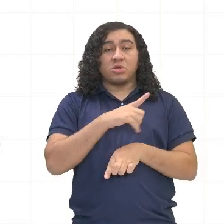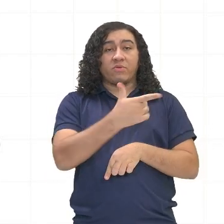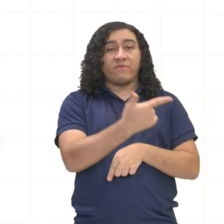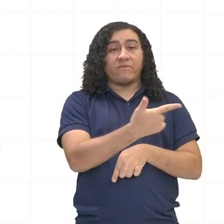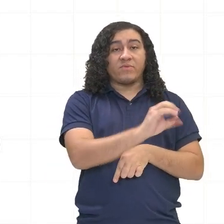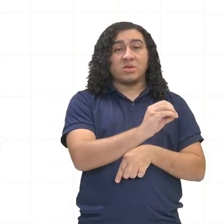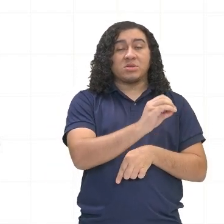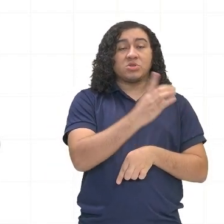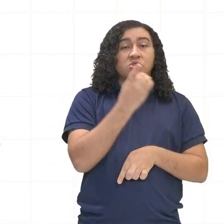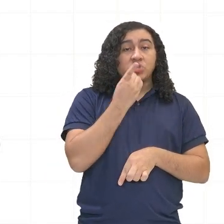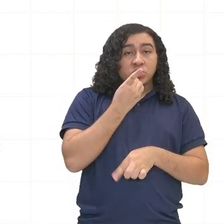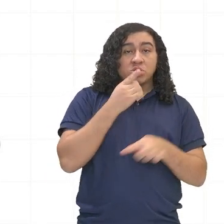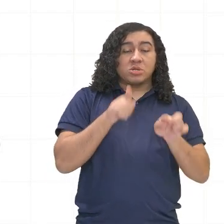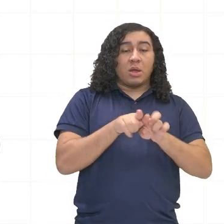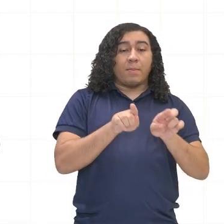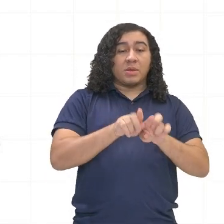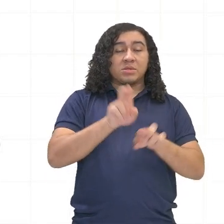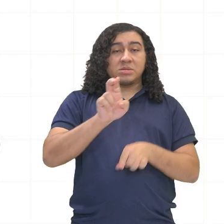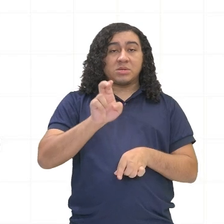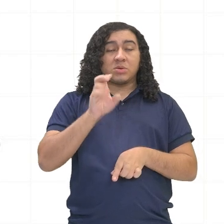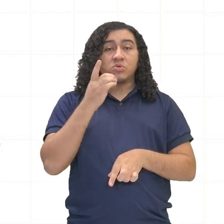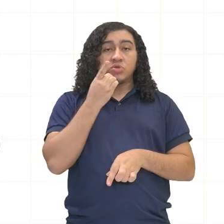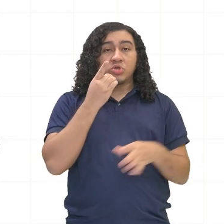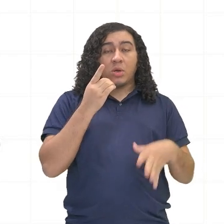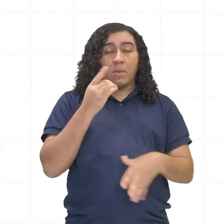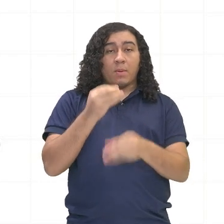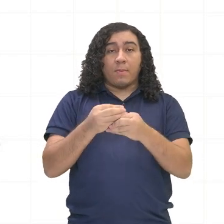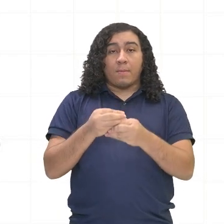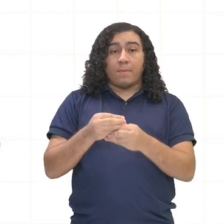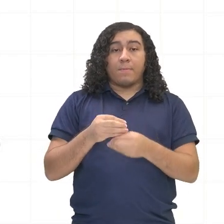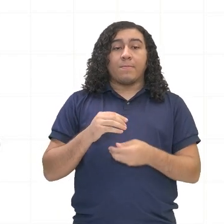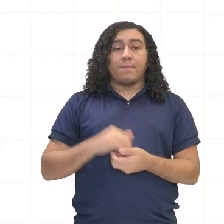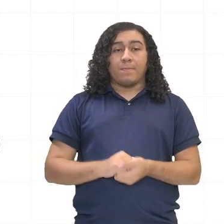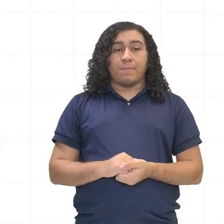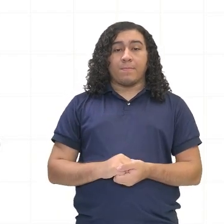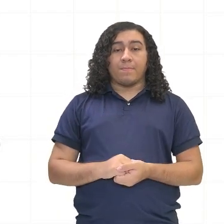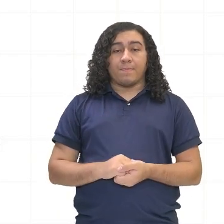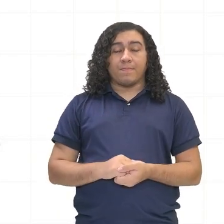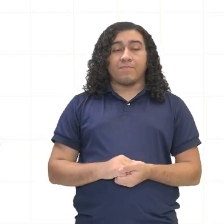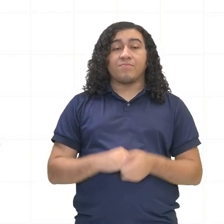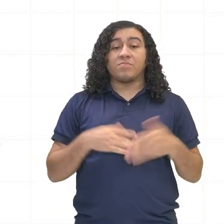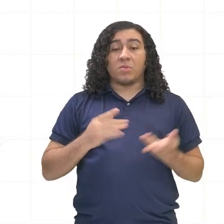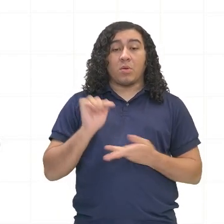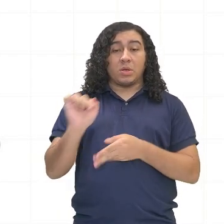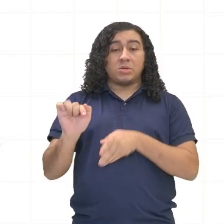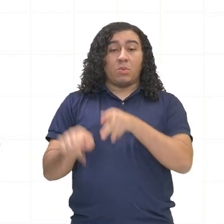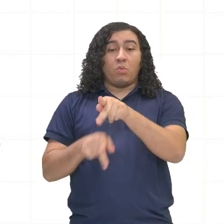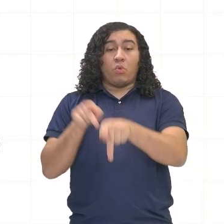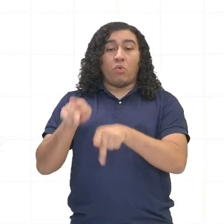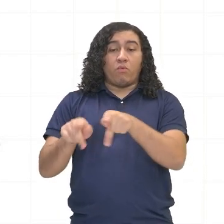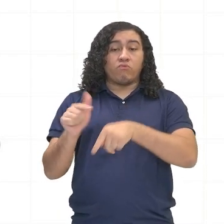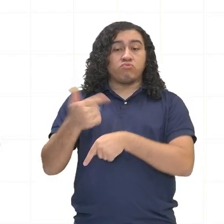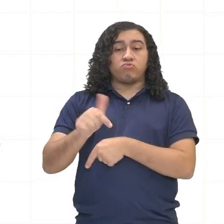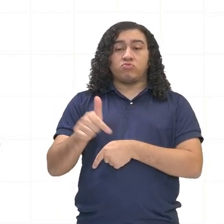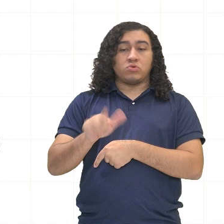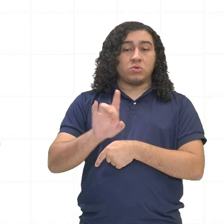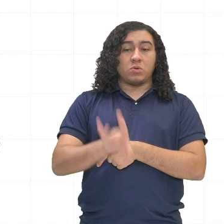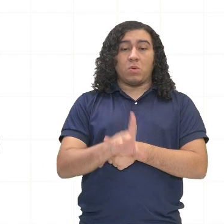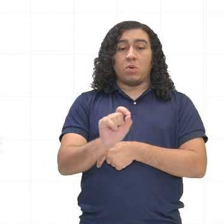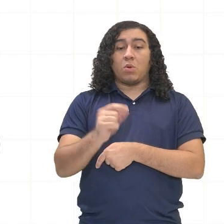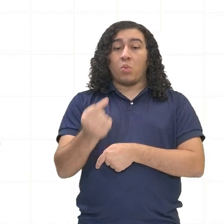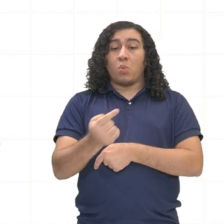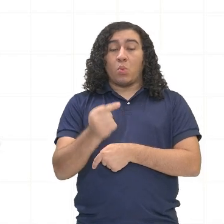cada e 5 dias extras. Então, percebam, então, que os astecas, eles não tinham apenas um